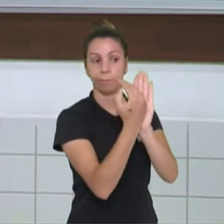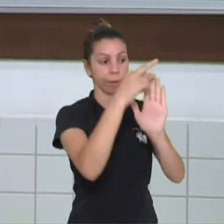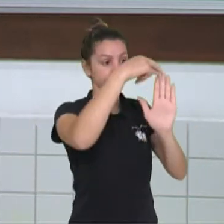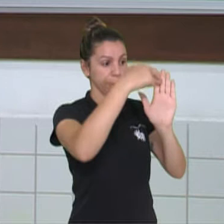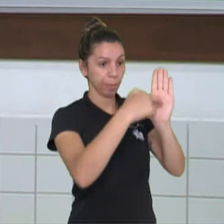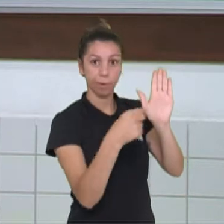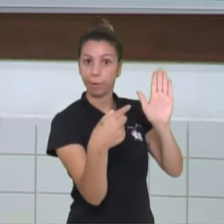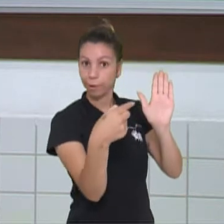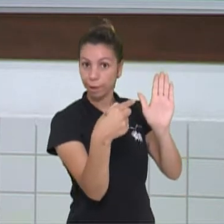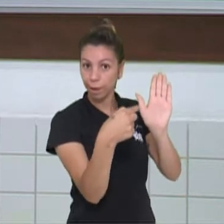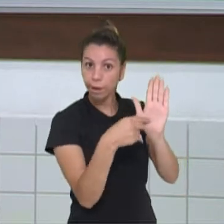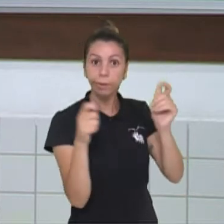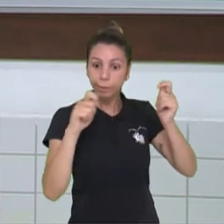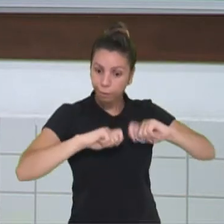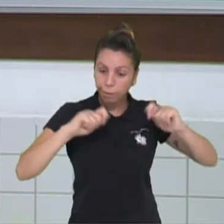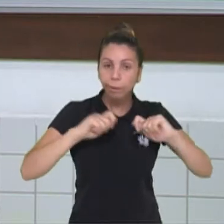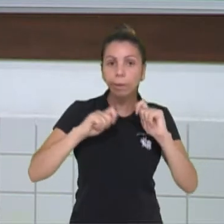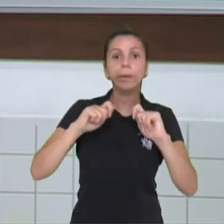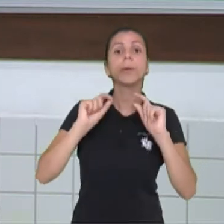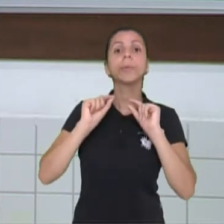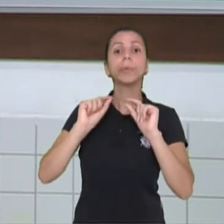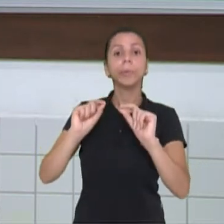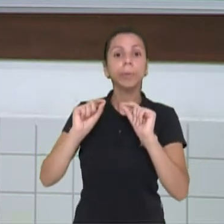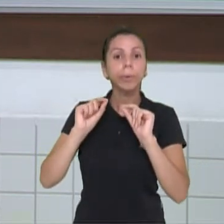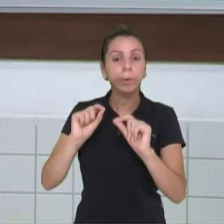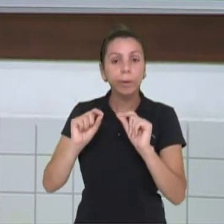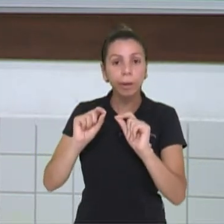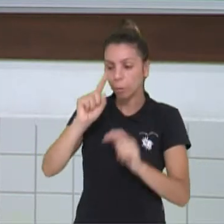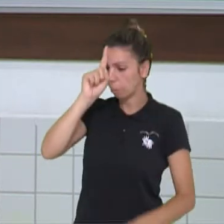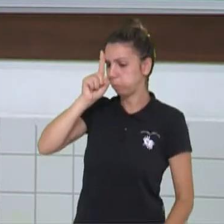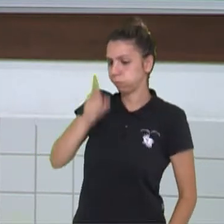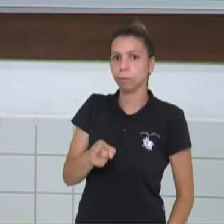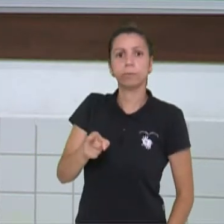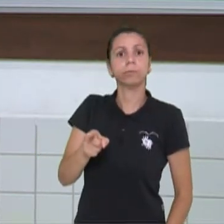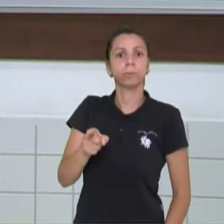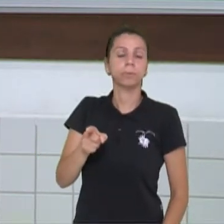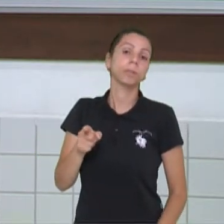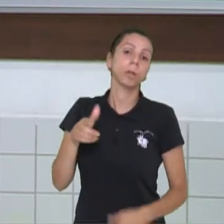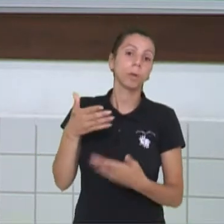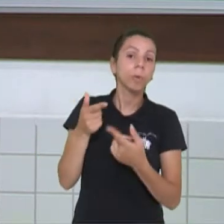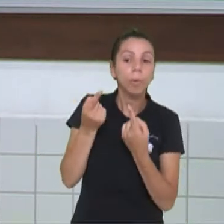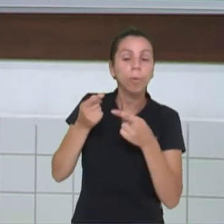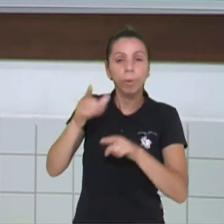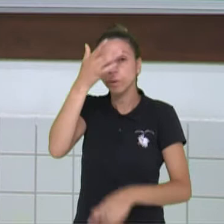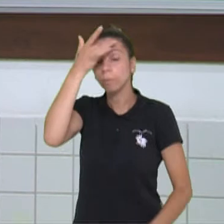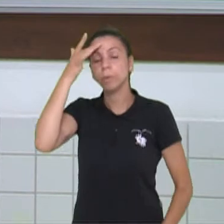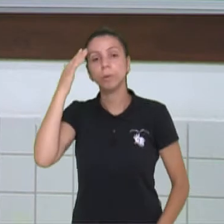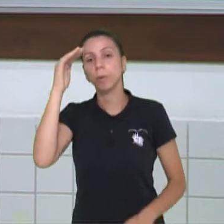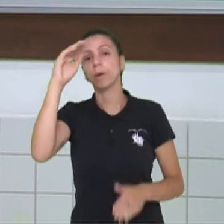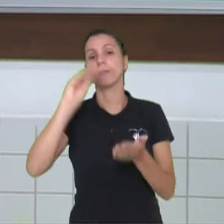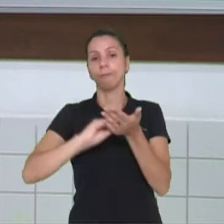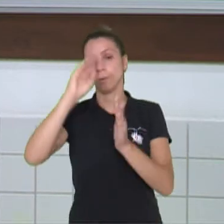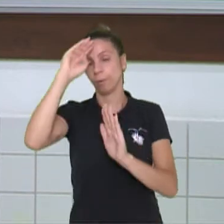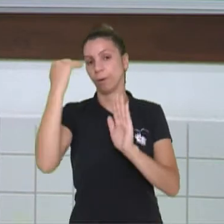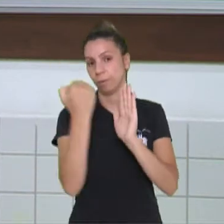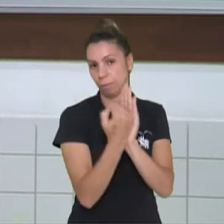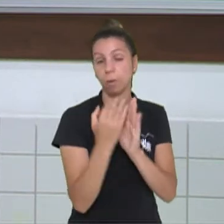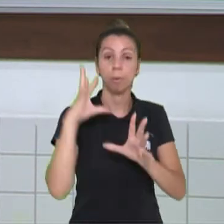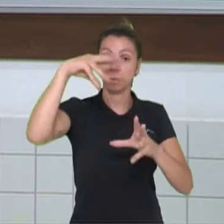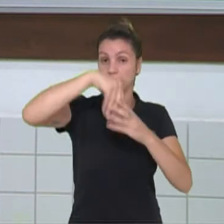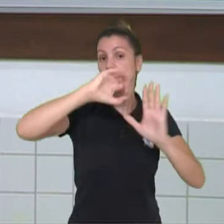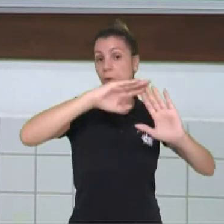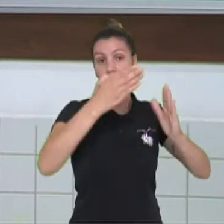Isso é muito importante. Por quê? Porque todas as instituições funcionam assim. Na escola, como uma instituição, não vai ser